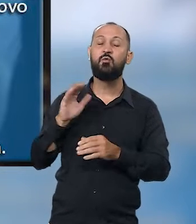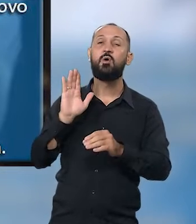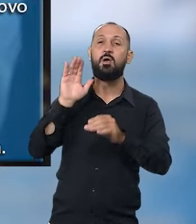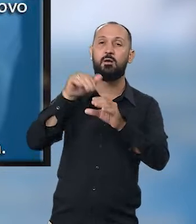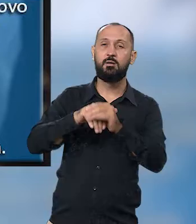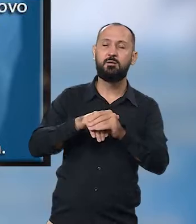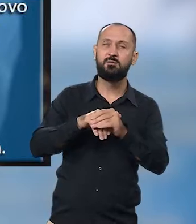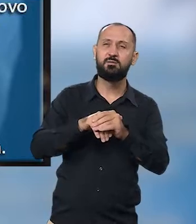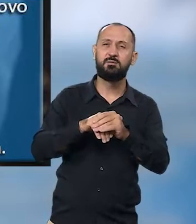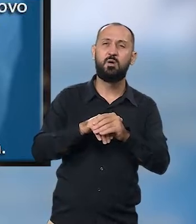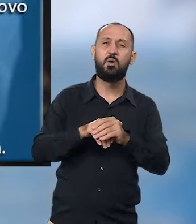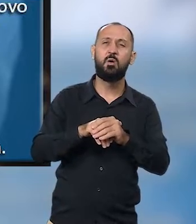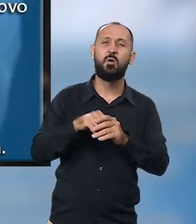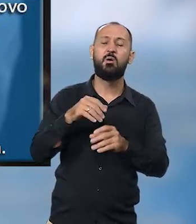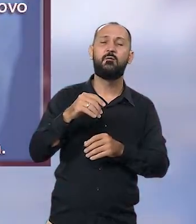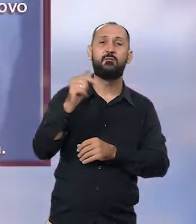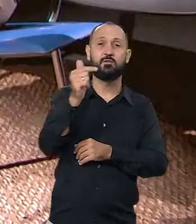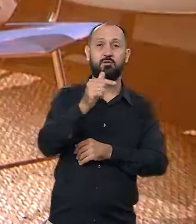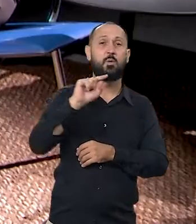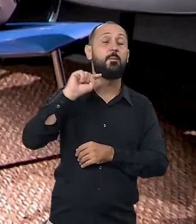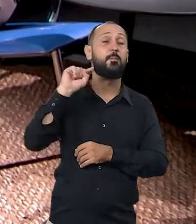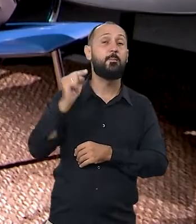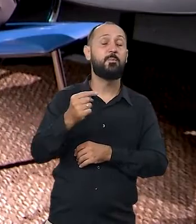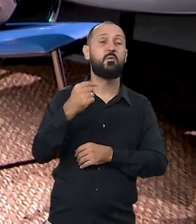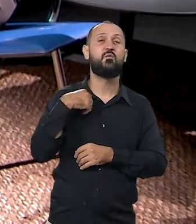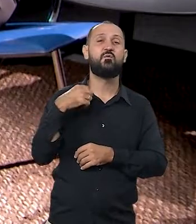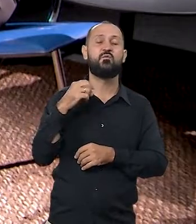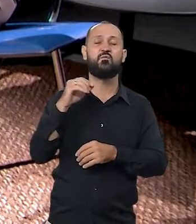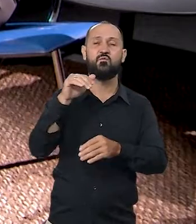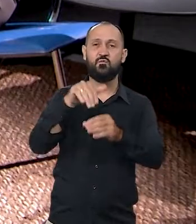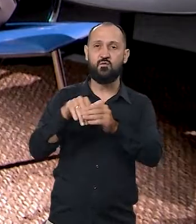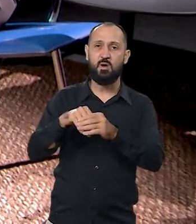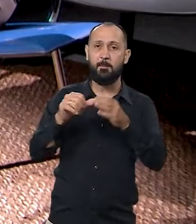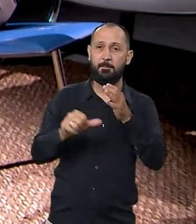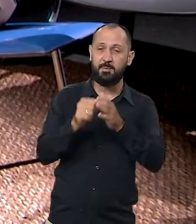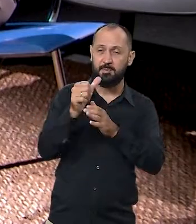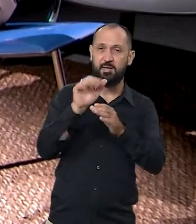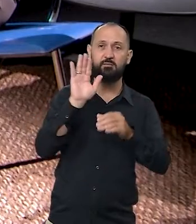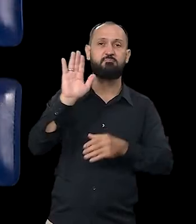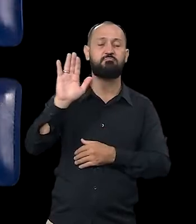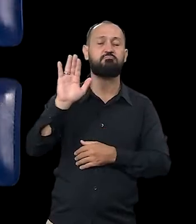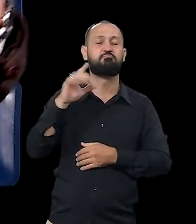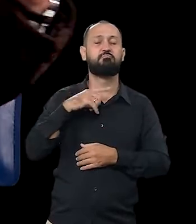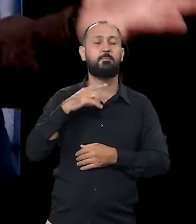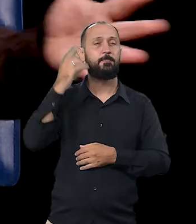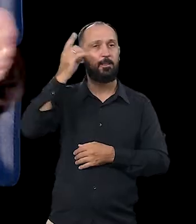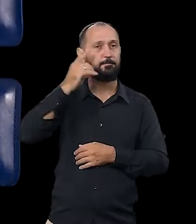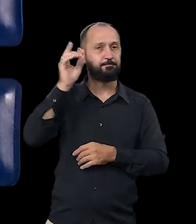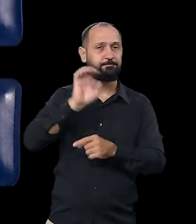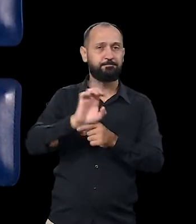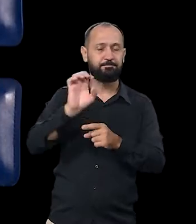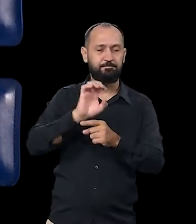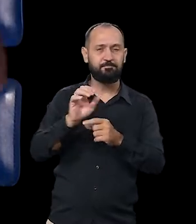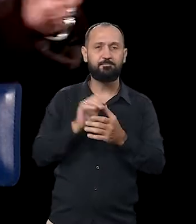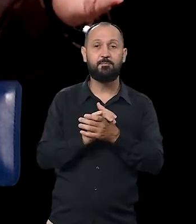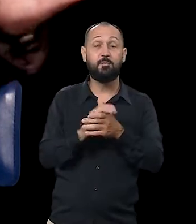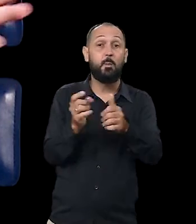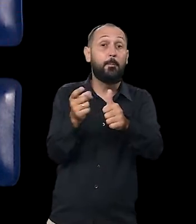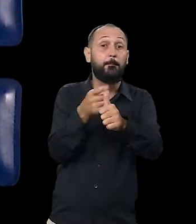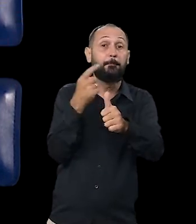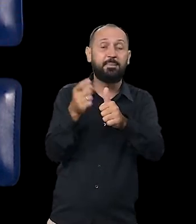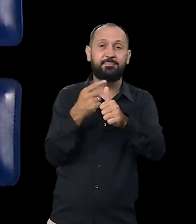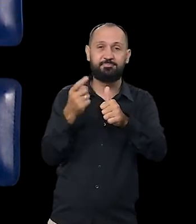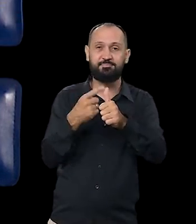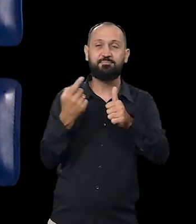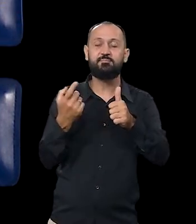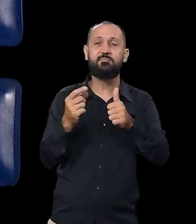fui eleito com mais de quase 22 mil votos, né? A minha primeira eleição, eleito deputado estadual, e